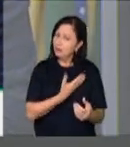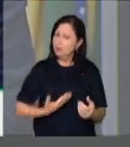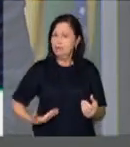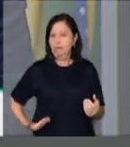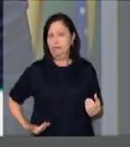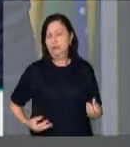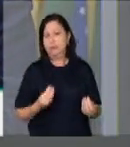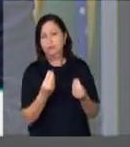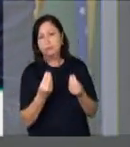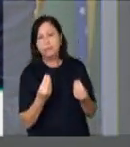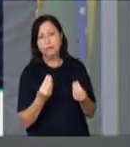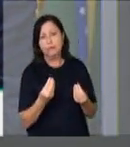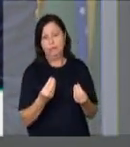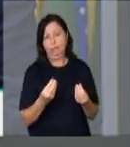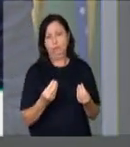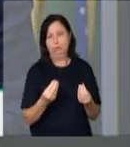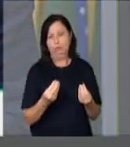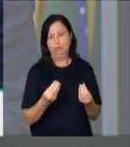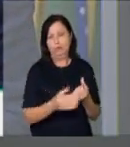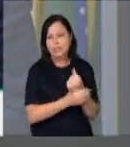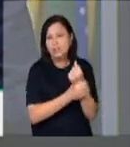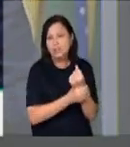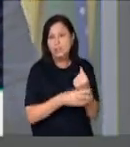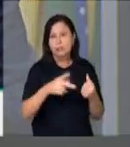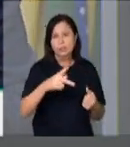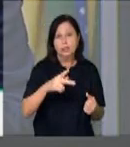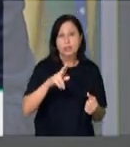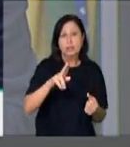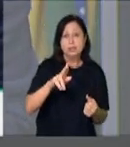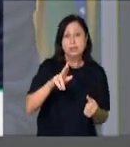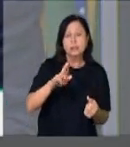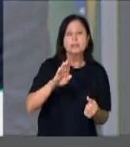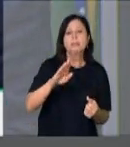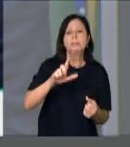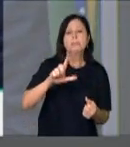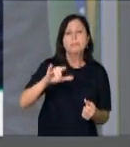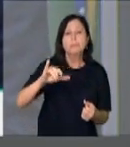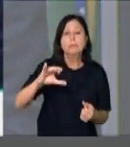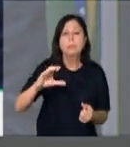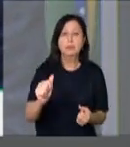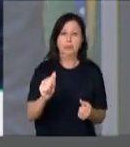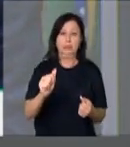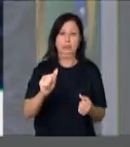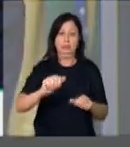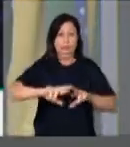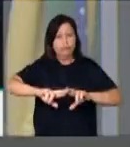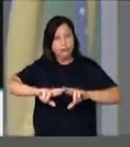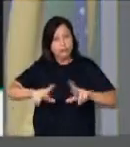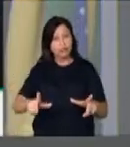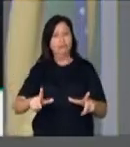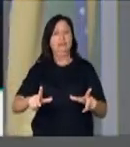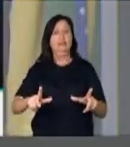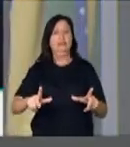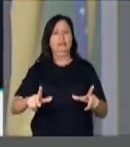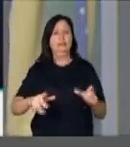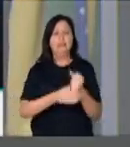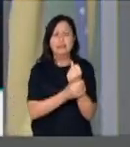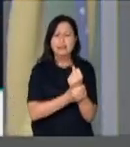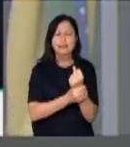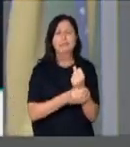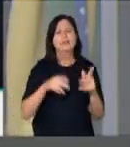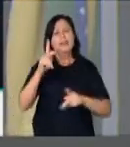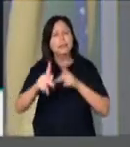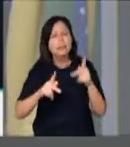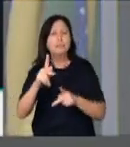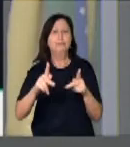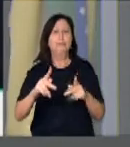pelo menos discutir os companheiros diária da área segurança pública em general entende muito